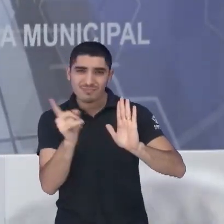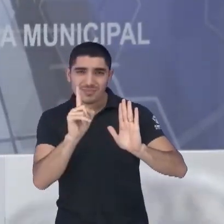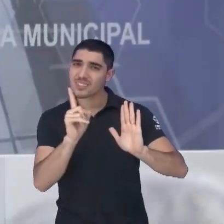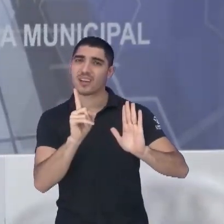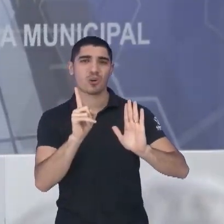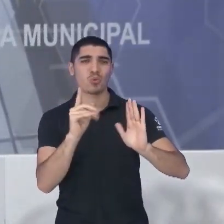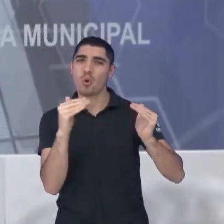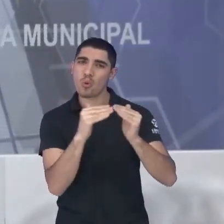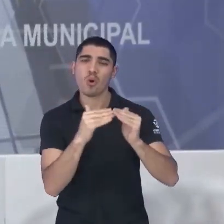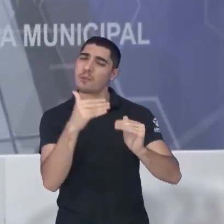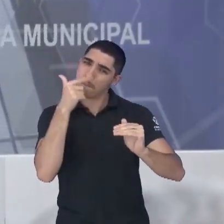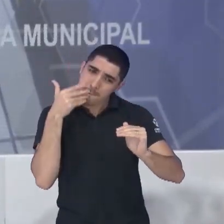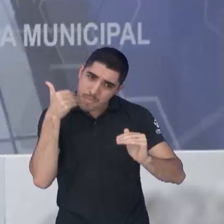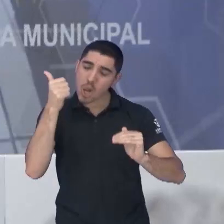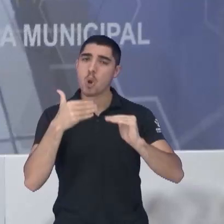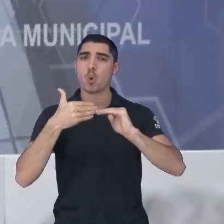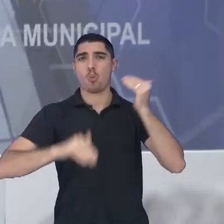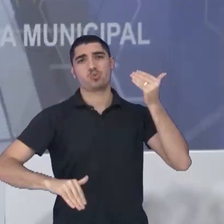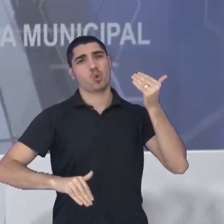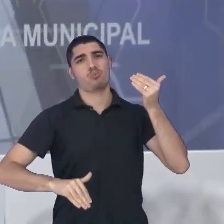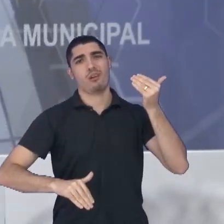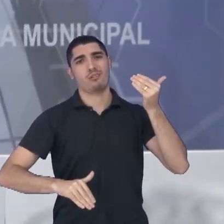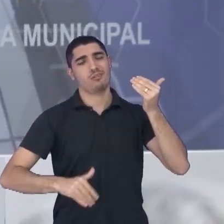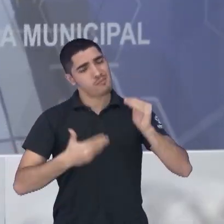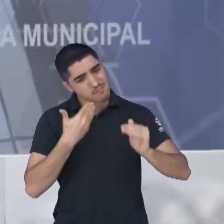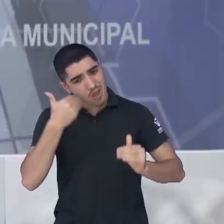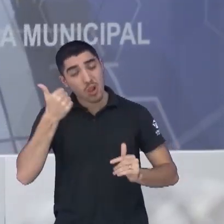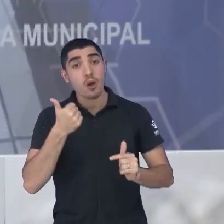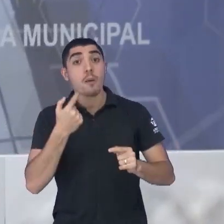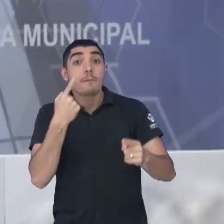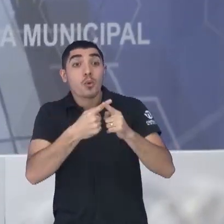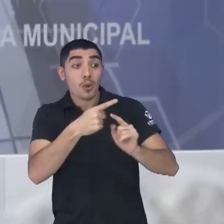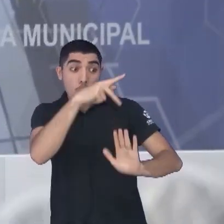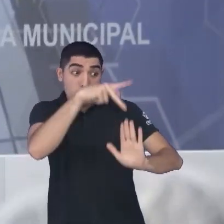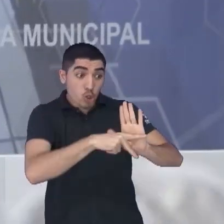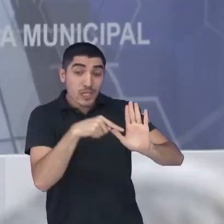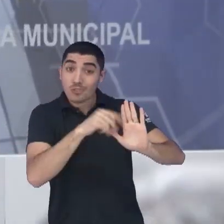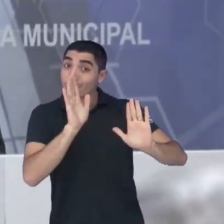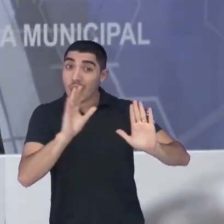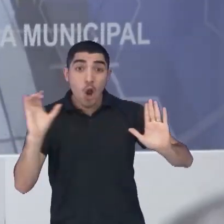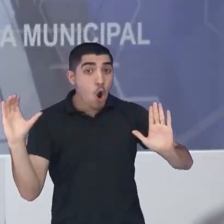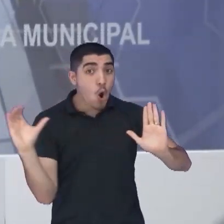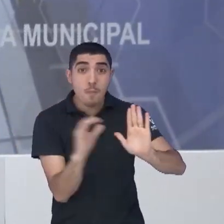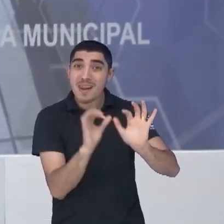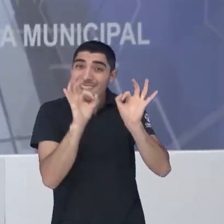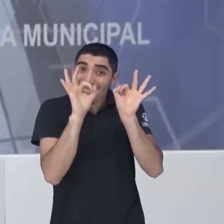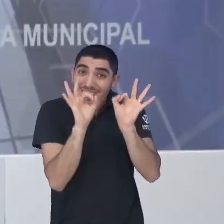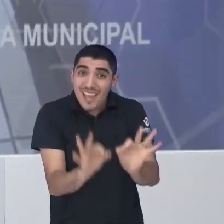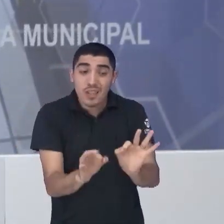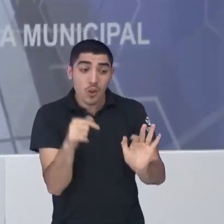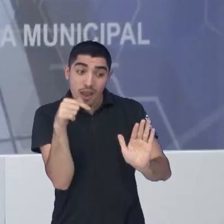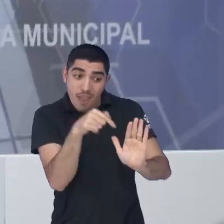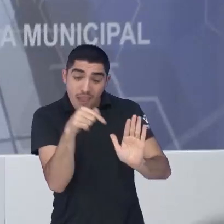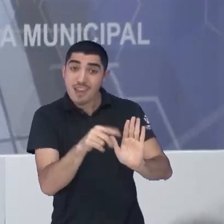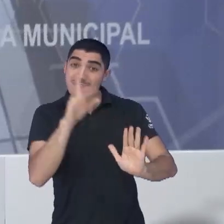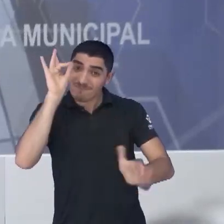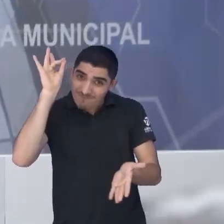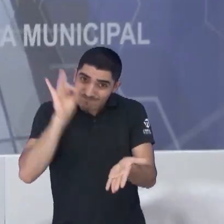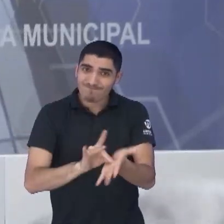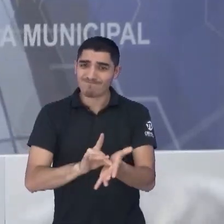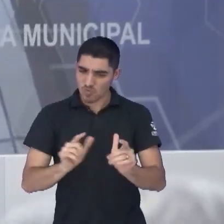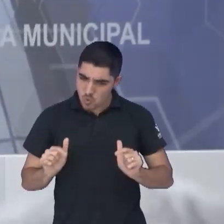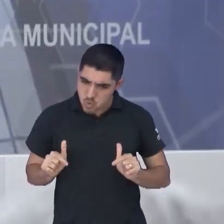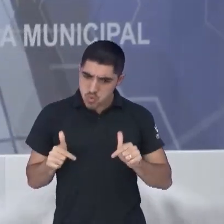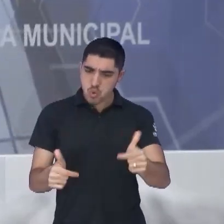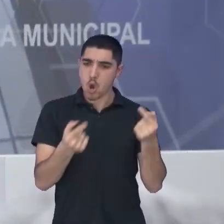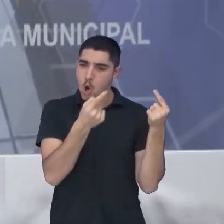gente vote o texto original, integral, e possa possibilitar o verdadeiro combate